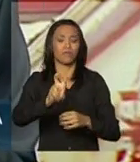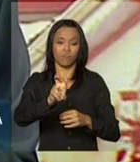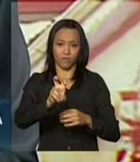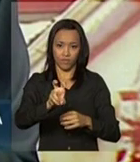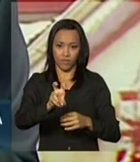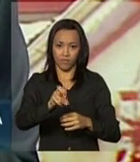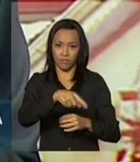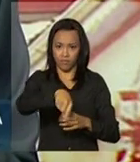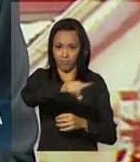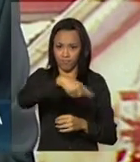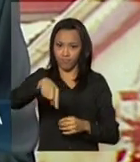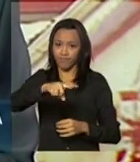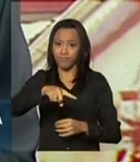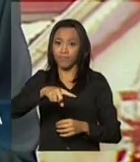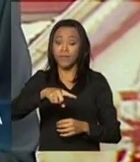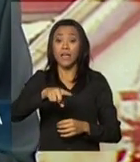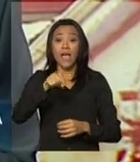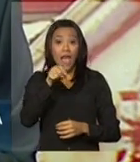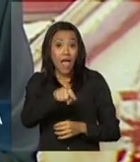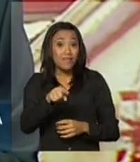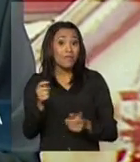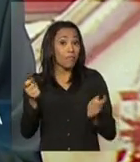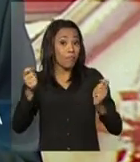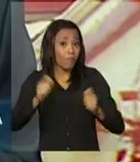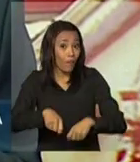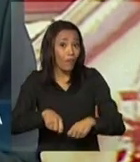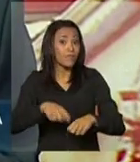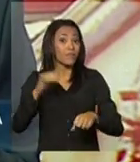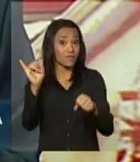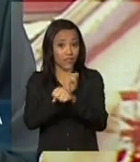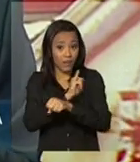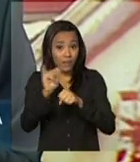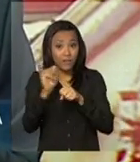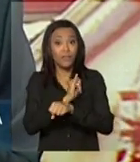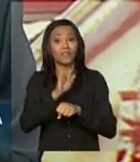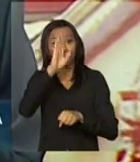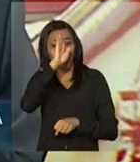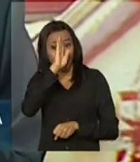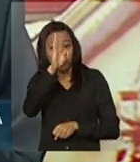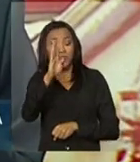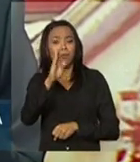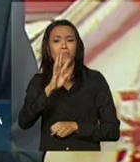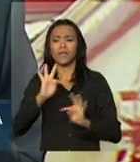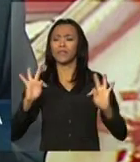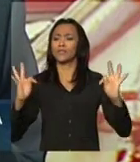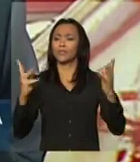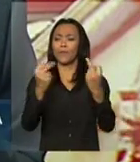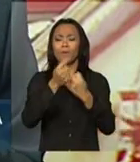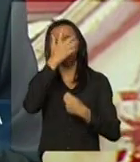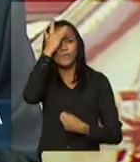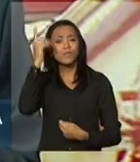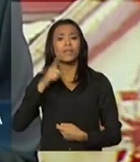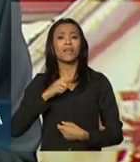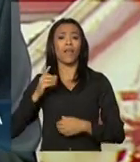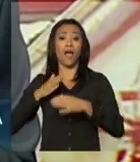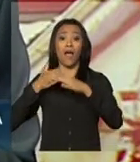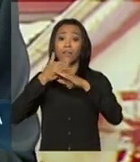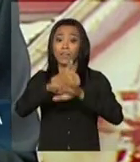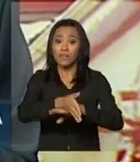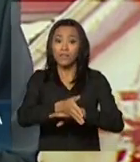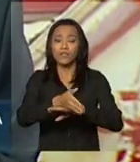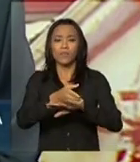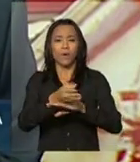diferença tremenda. Ou seja, essa pode ser um mecanismo fundamental para que todas as pessoas tenham acesso à